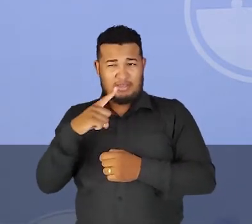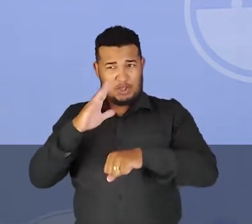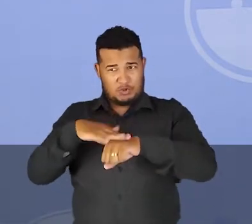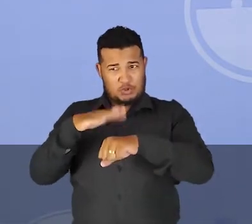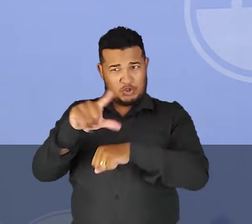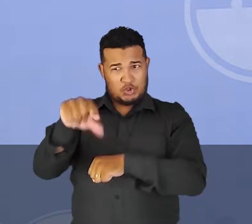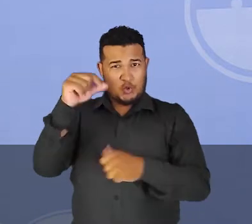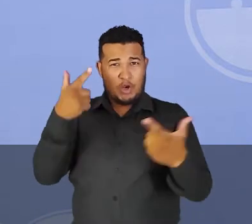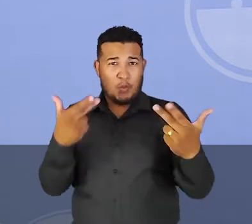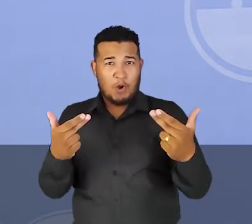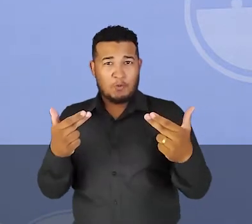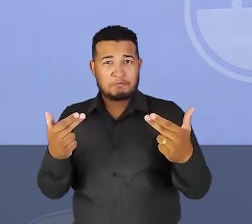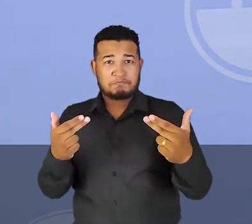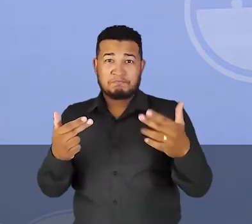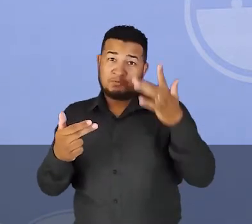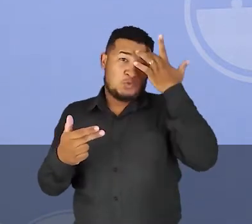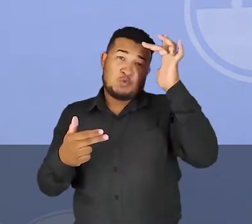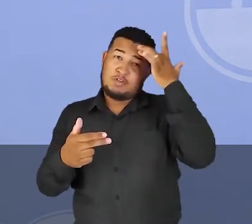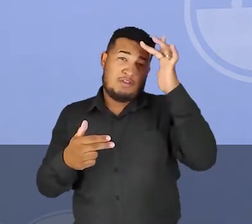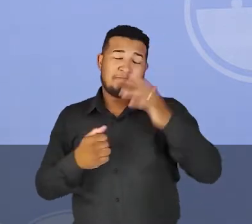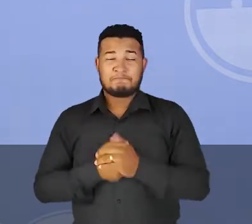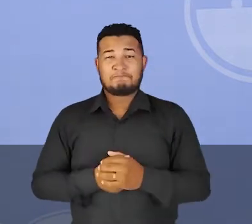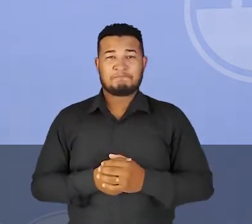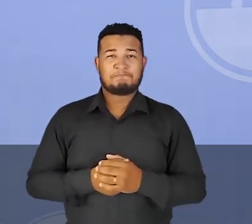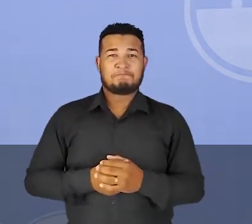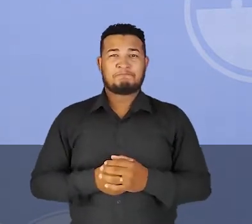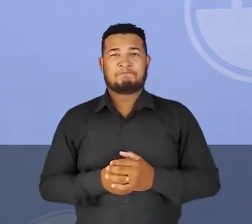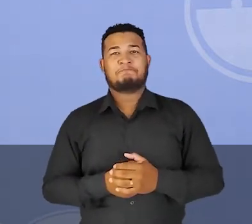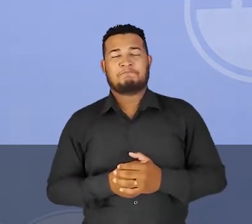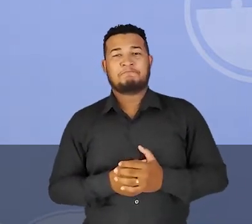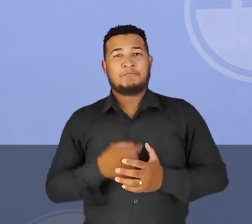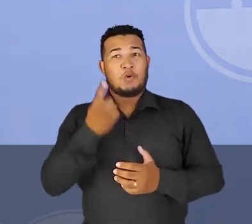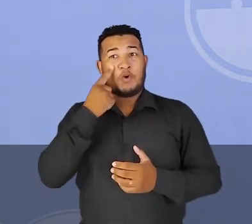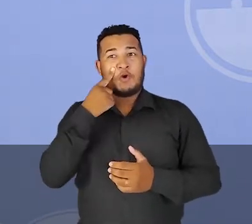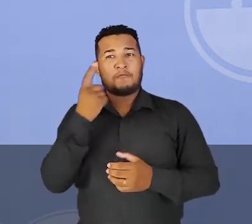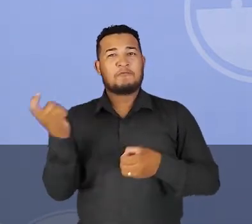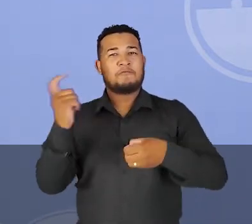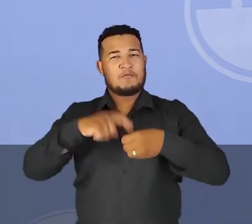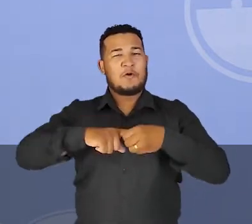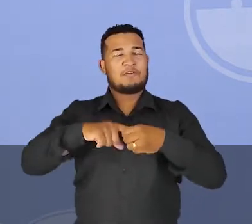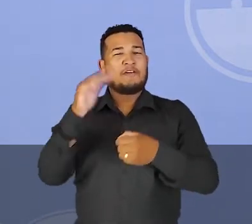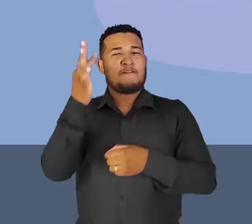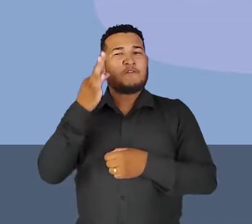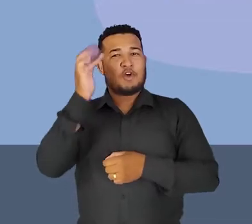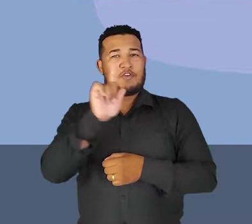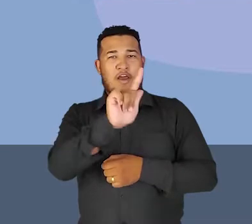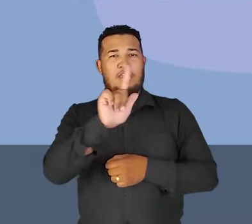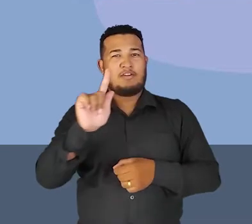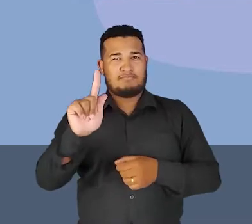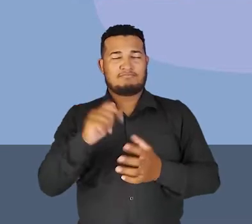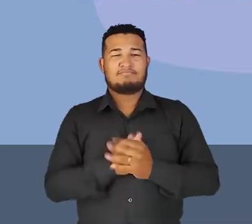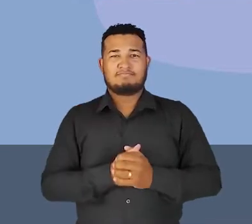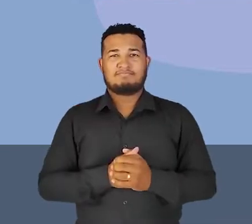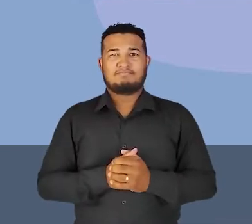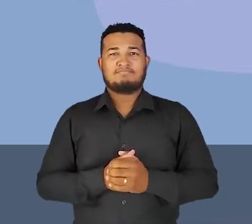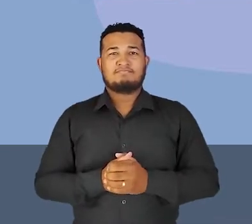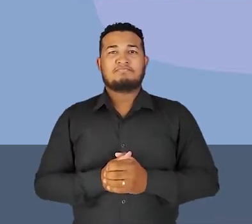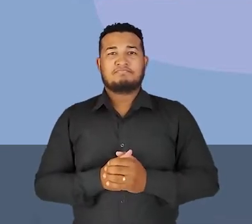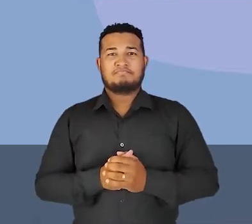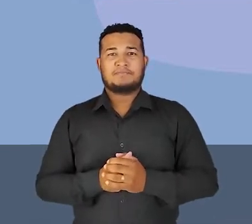escolha? Não sei. Vamos voltar a estudar Galileu. Voltamos ao